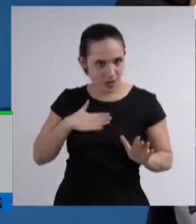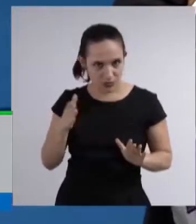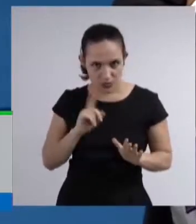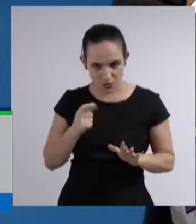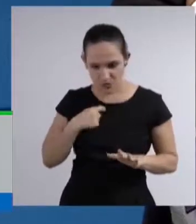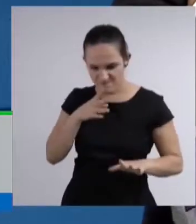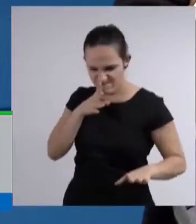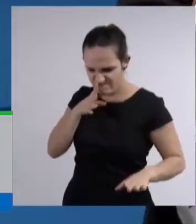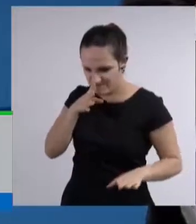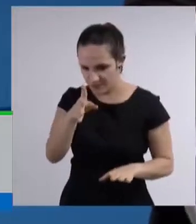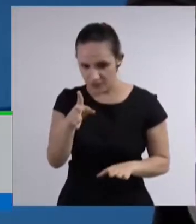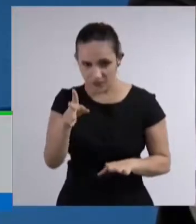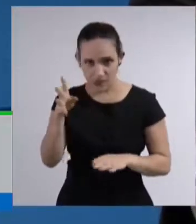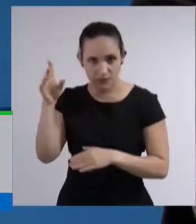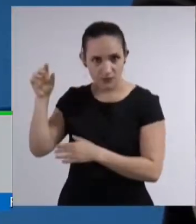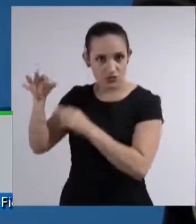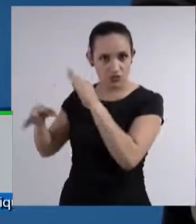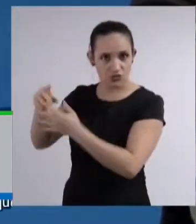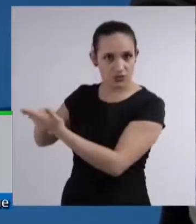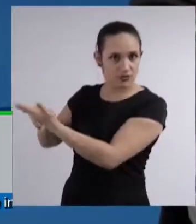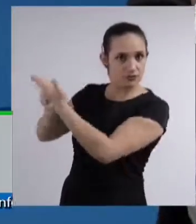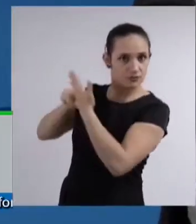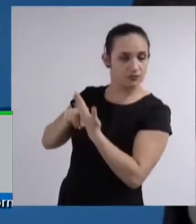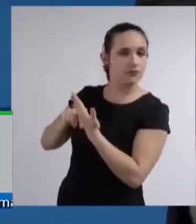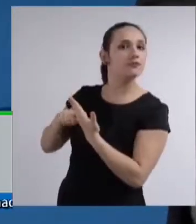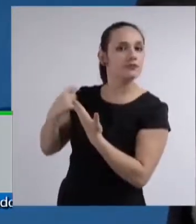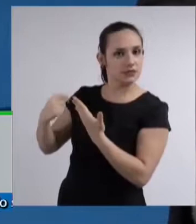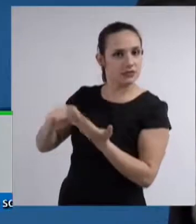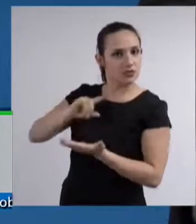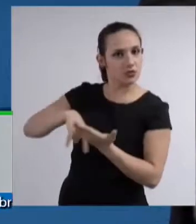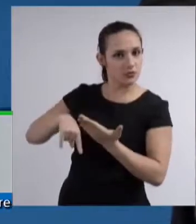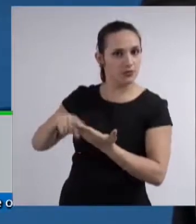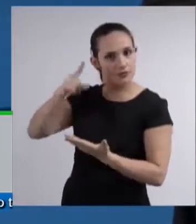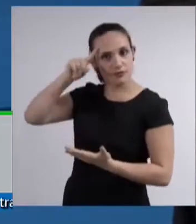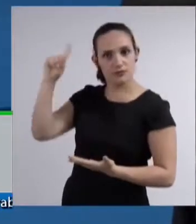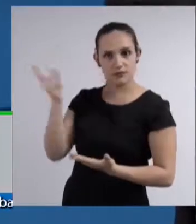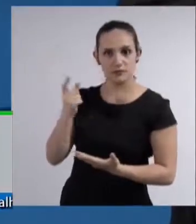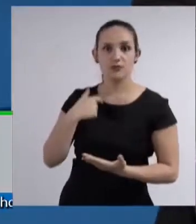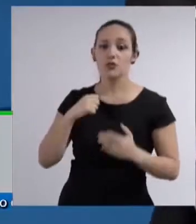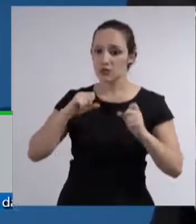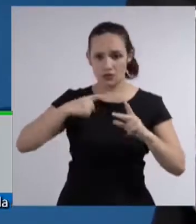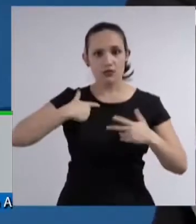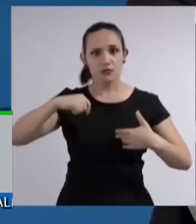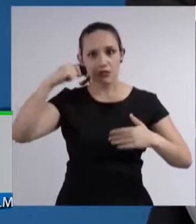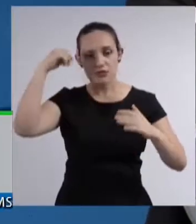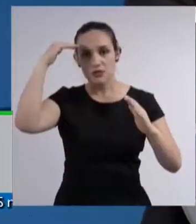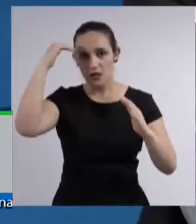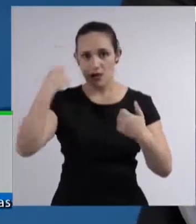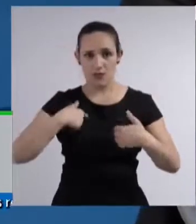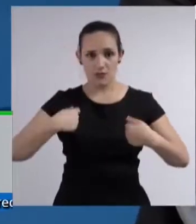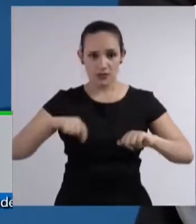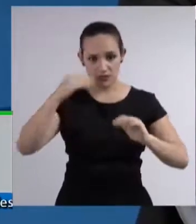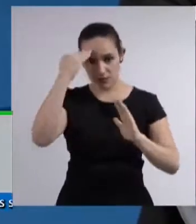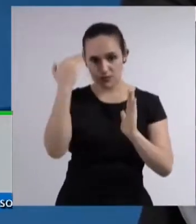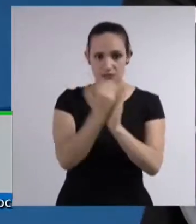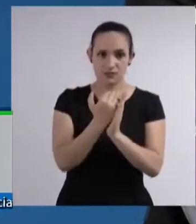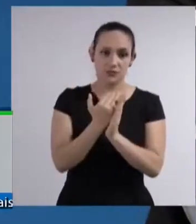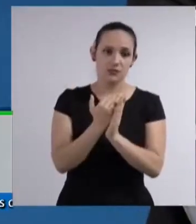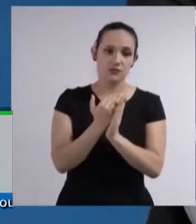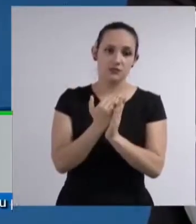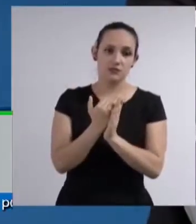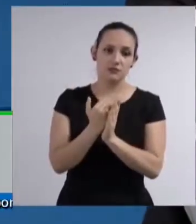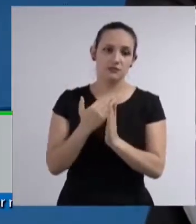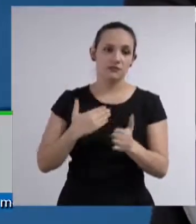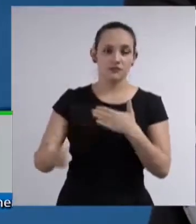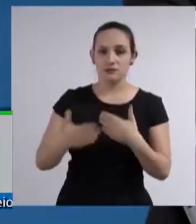uma decisão que eu tenho que sair, ora, nós estamos num país onde tem um ordenamento jurídico e tem que ser cumprido.